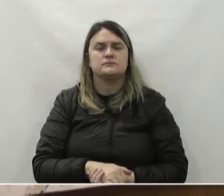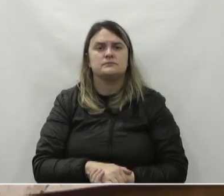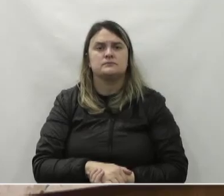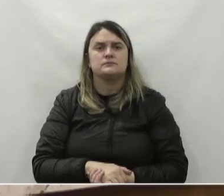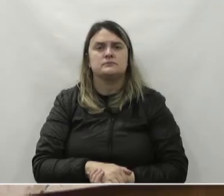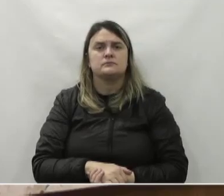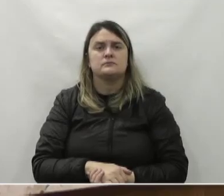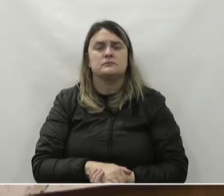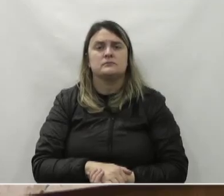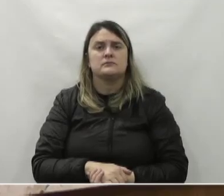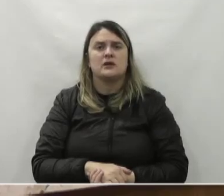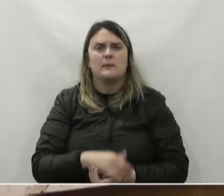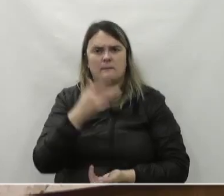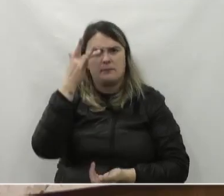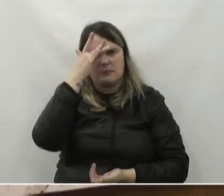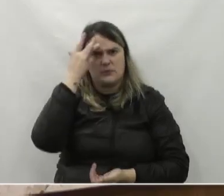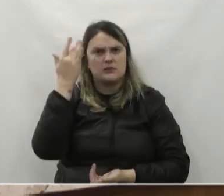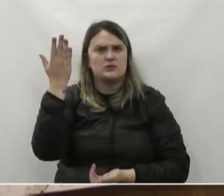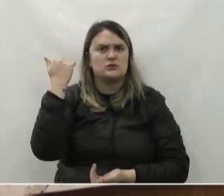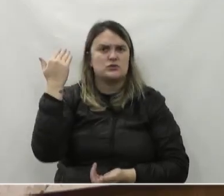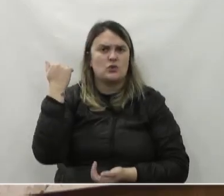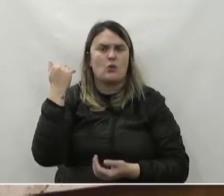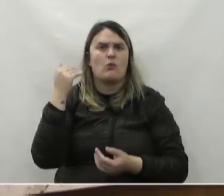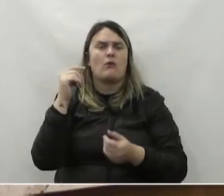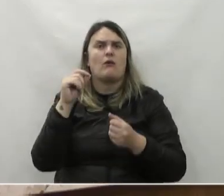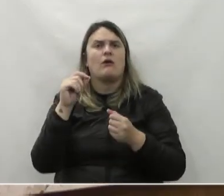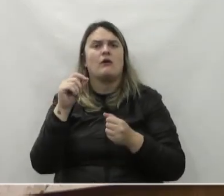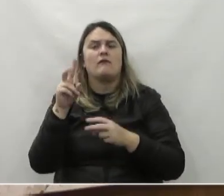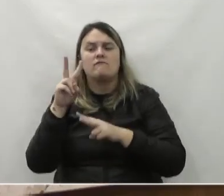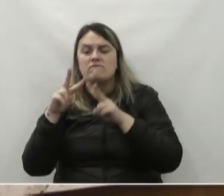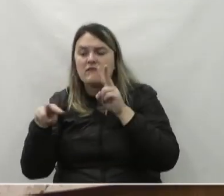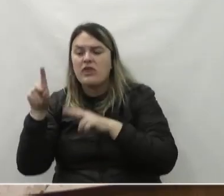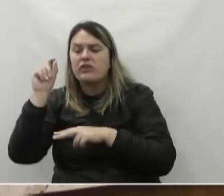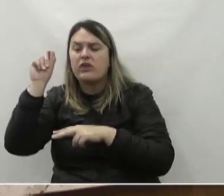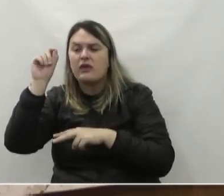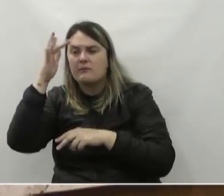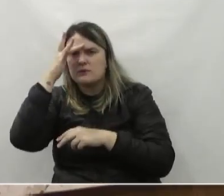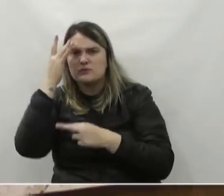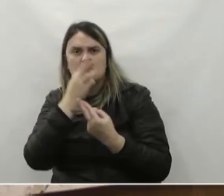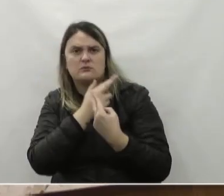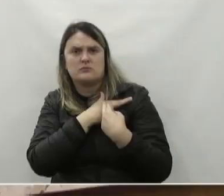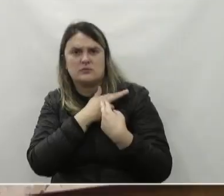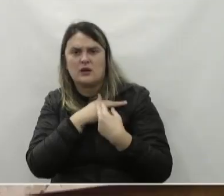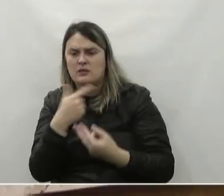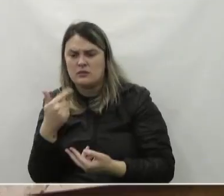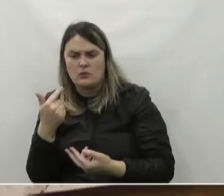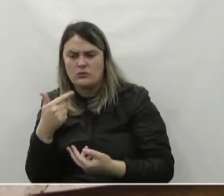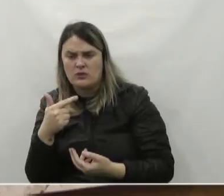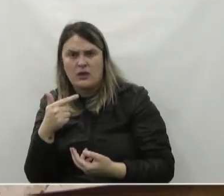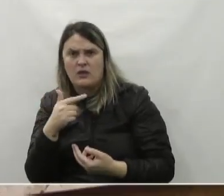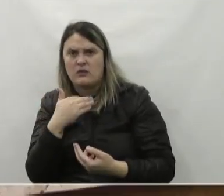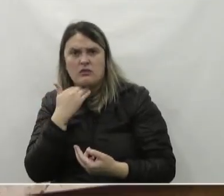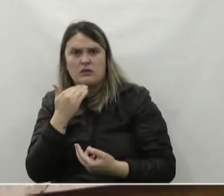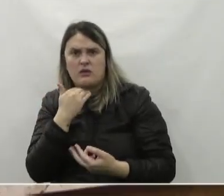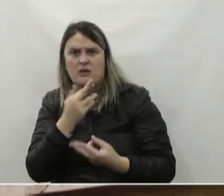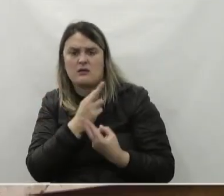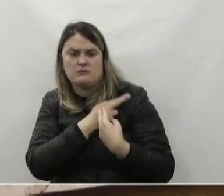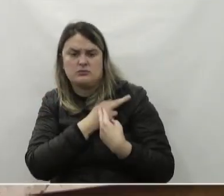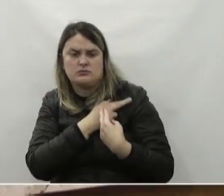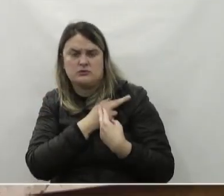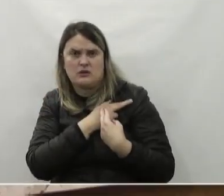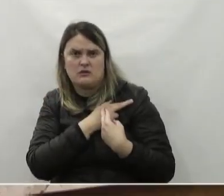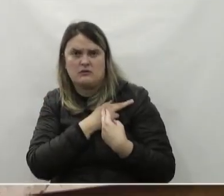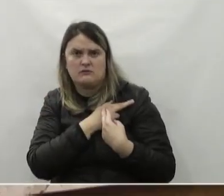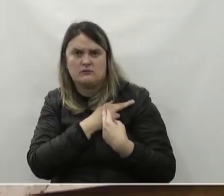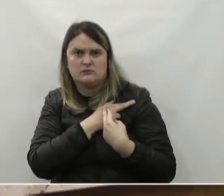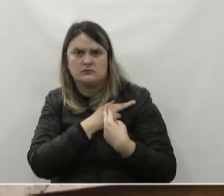o que estavam colocando ali, verificando os túmulos de quem era. Se não tem alguém que se habilite a aparecer